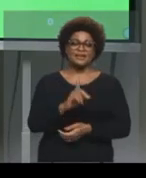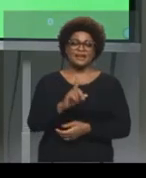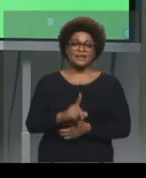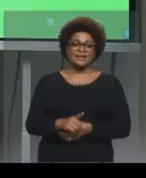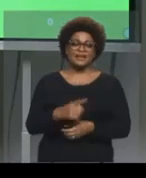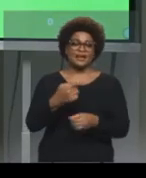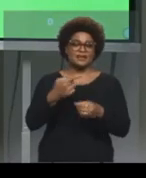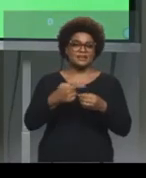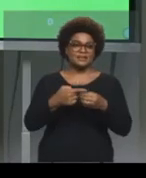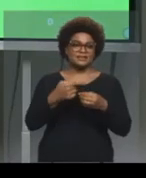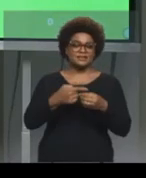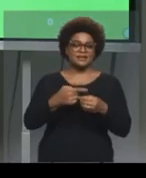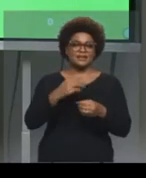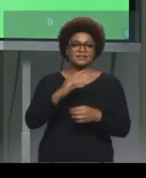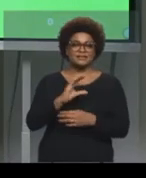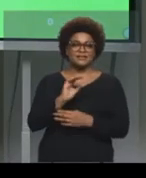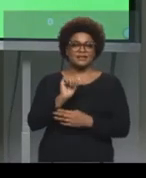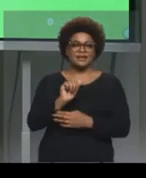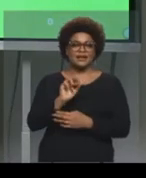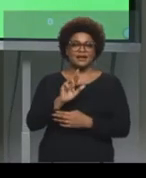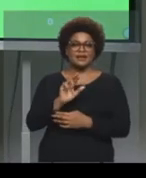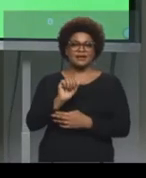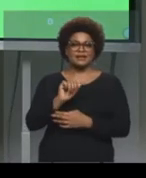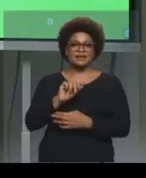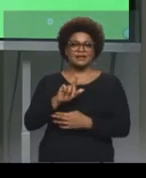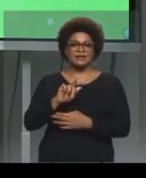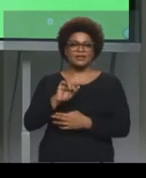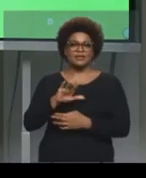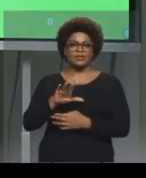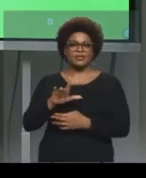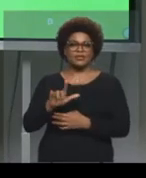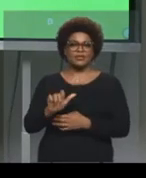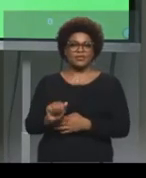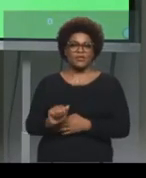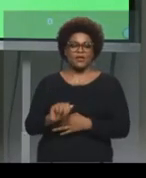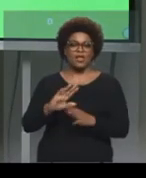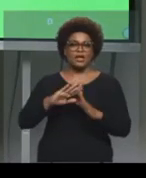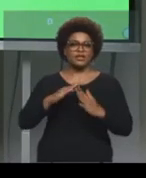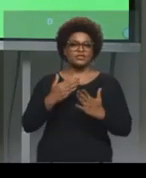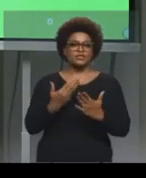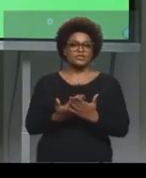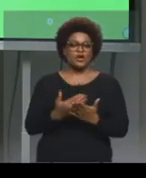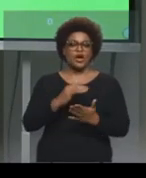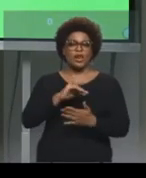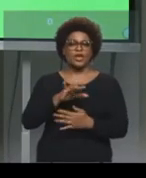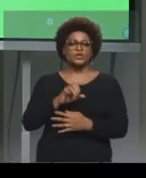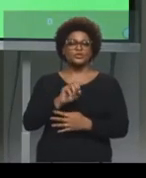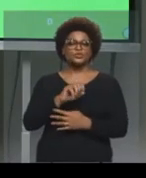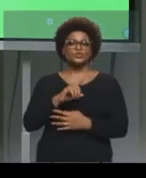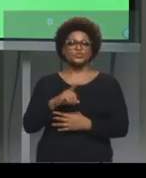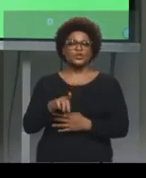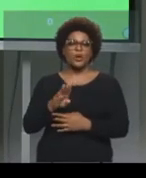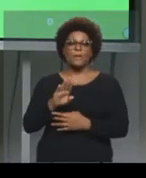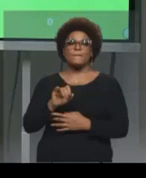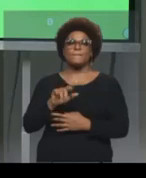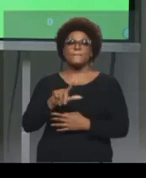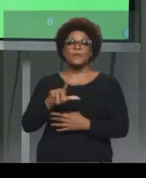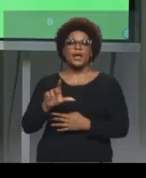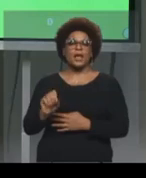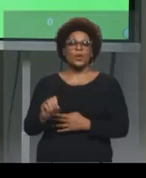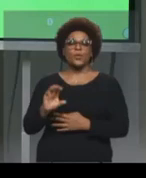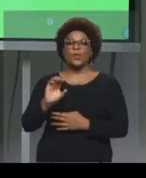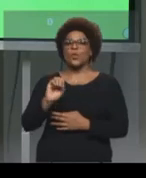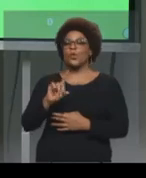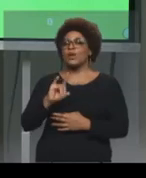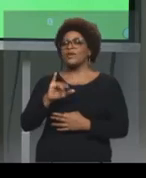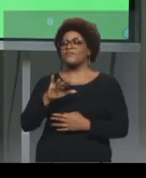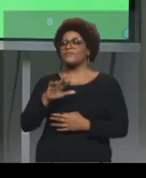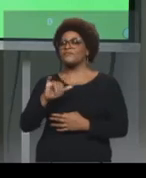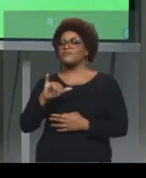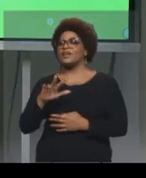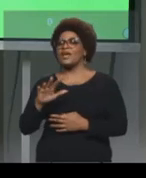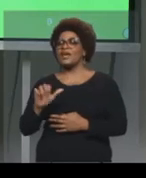município de Carangola, da Escola Estadual João Belo de Oliveira. É da aluna Ana. Professora Maria Alice, por que